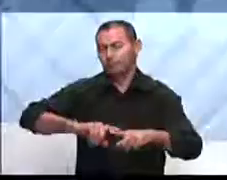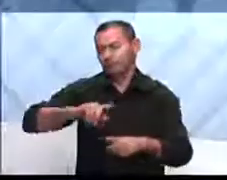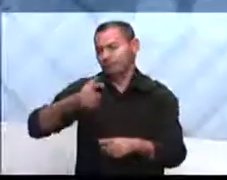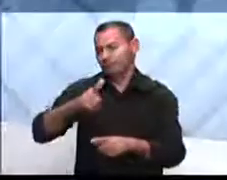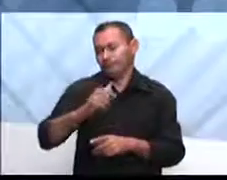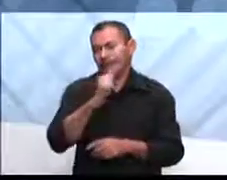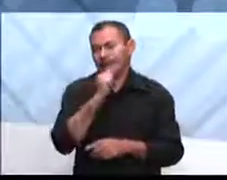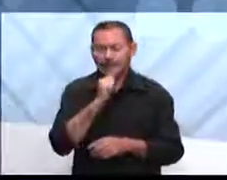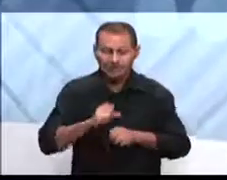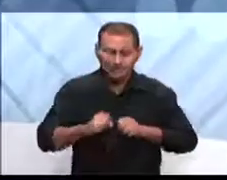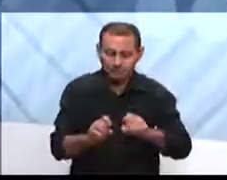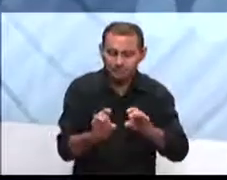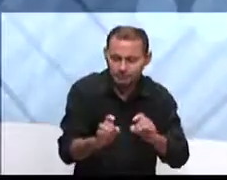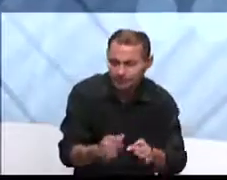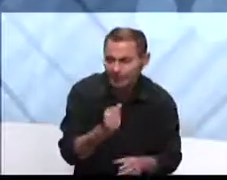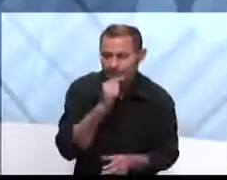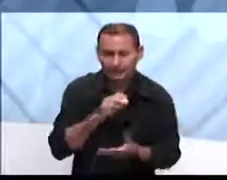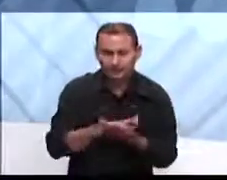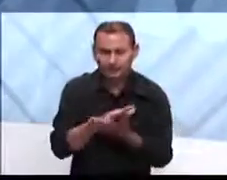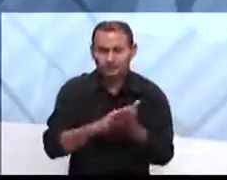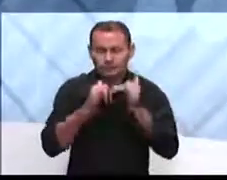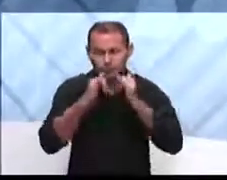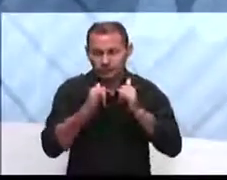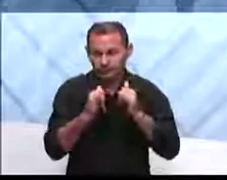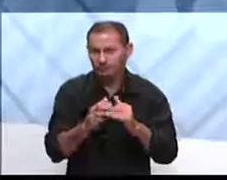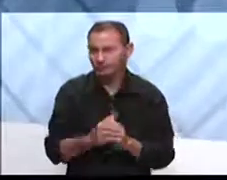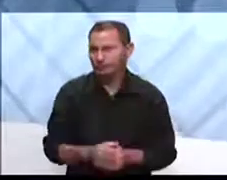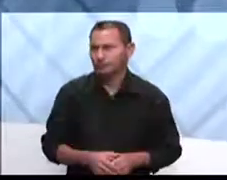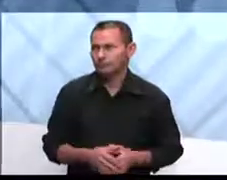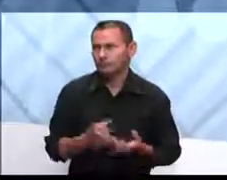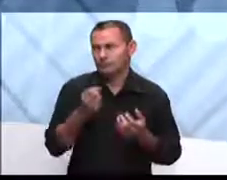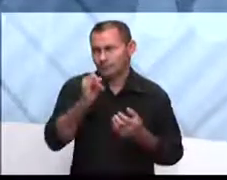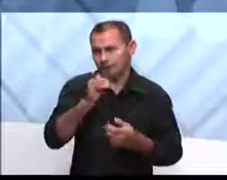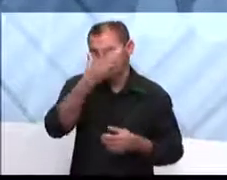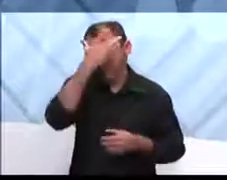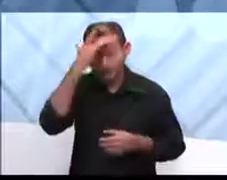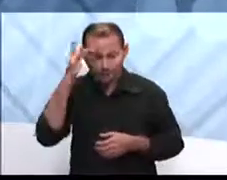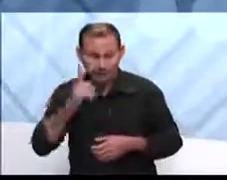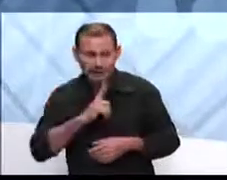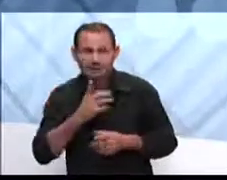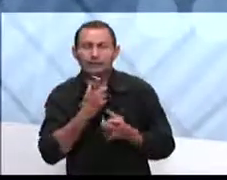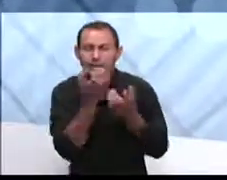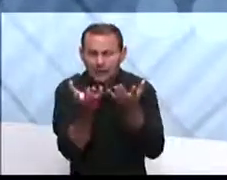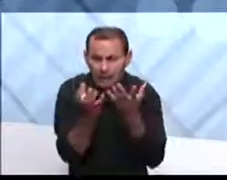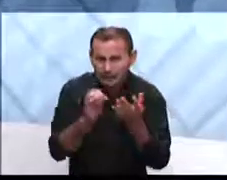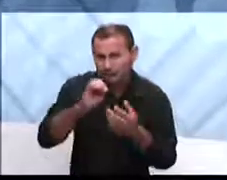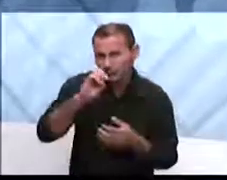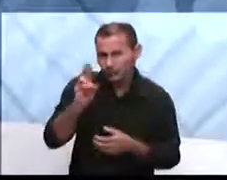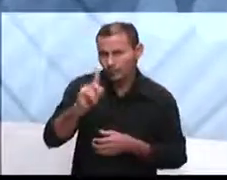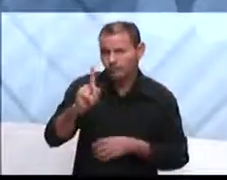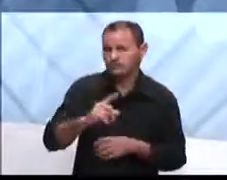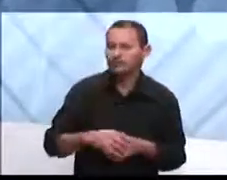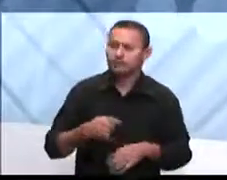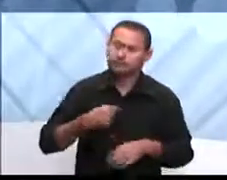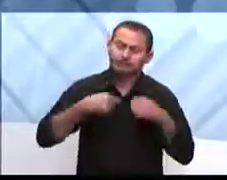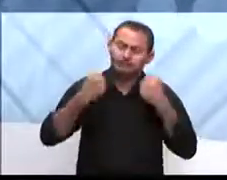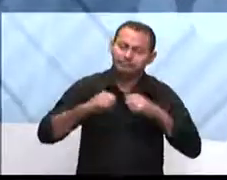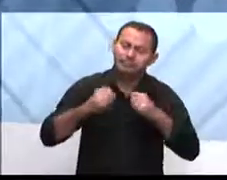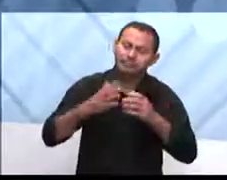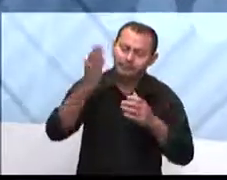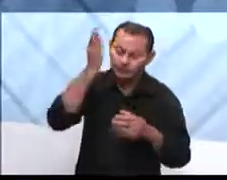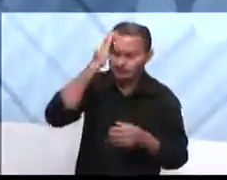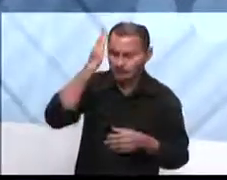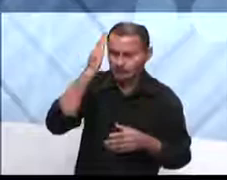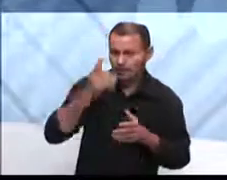existe ainda no mercado, não existe informação a respeito, né, se as pessoas têm interesse ou não. E eu preciso,